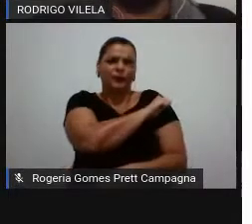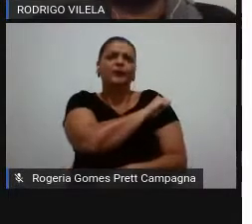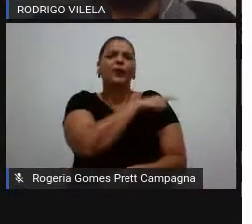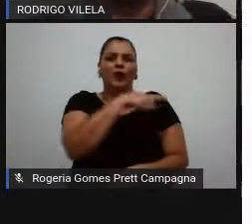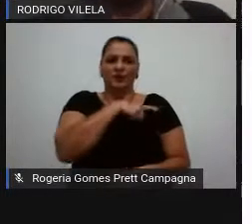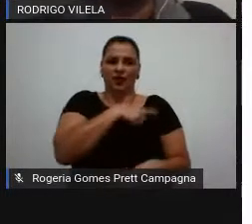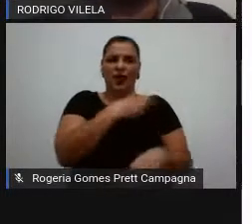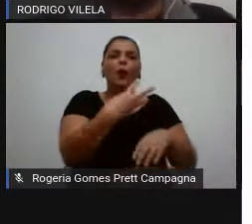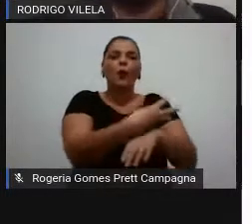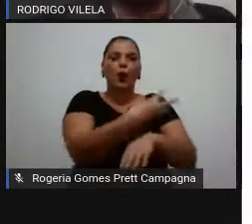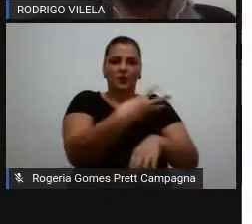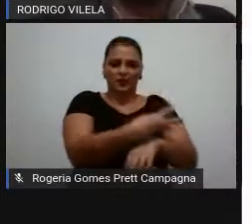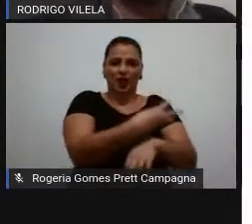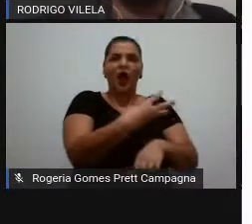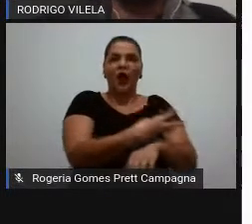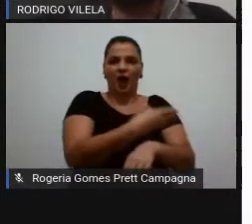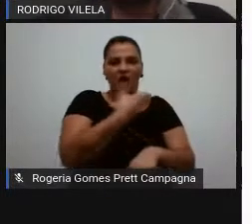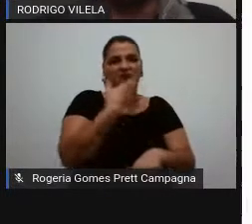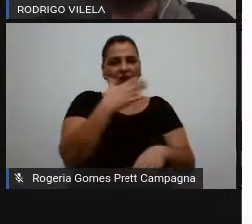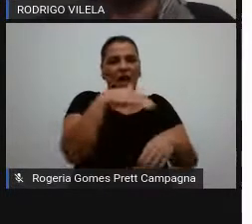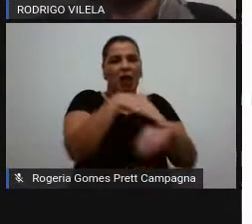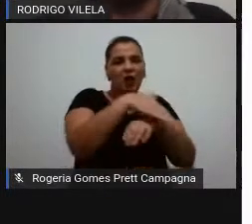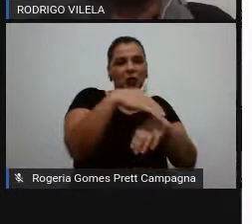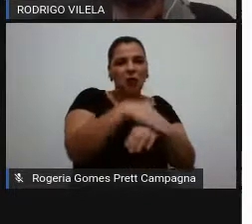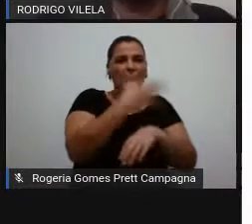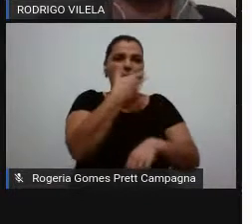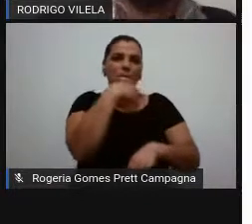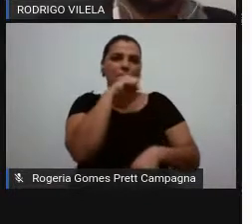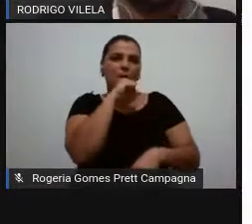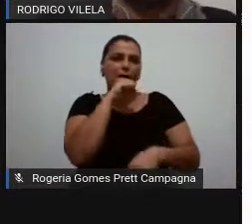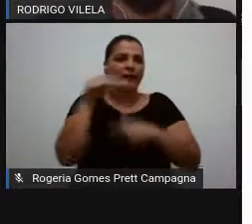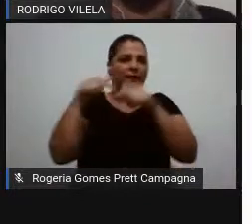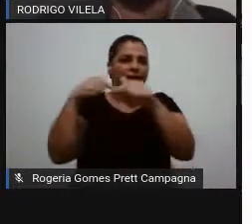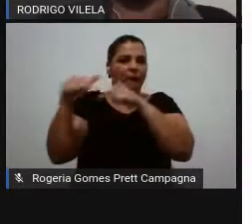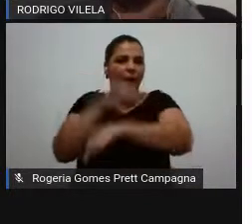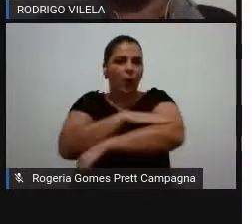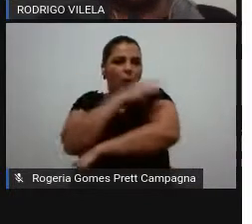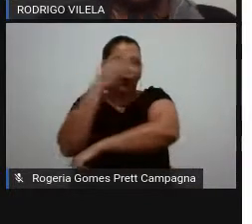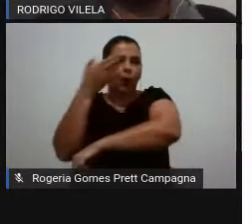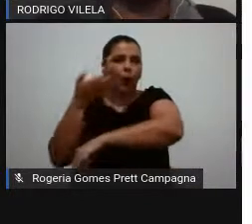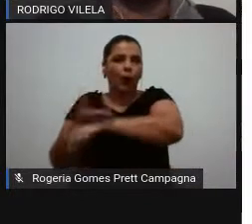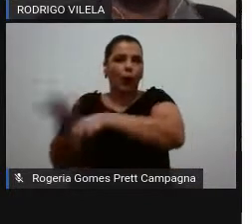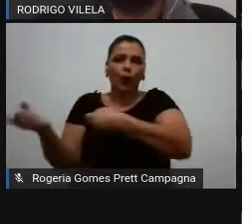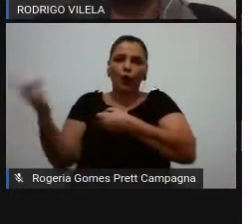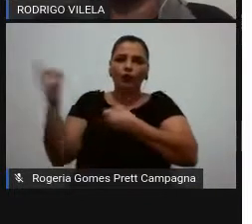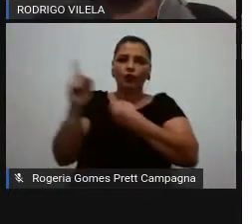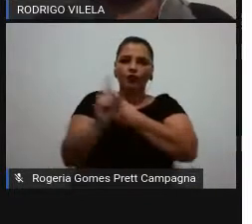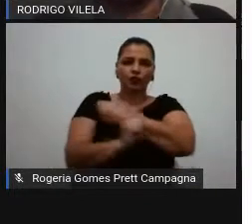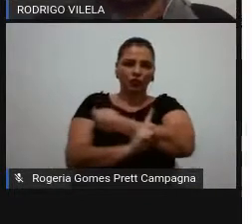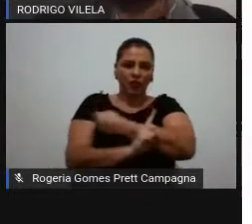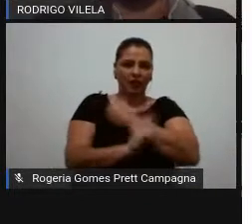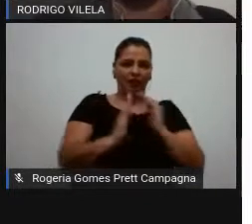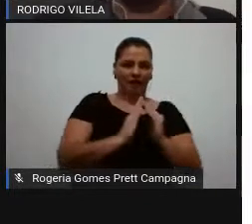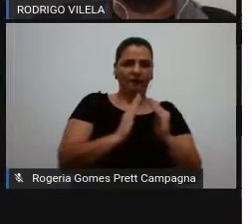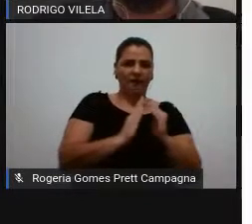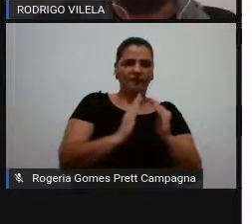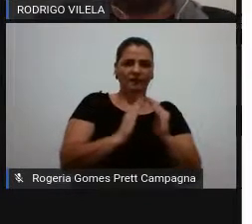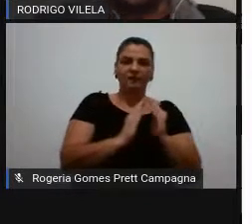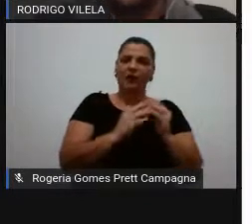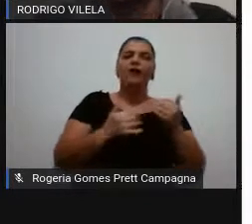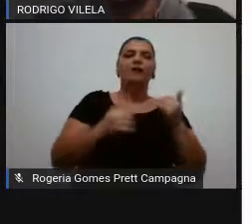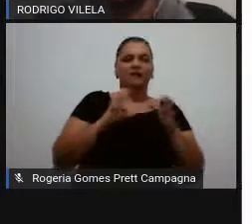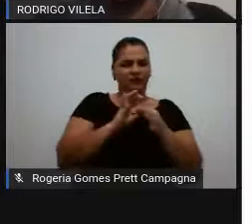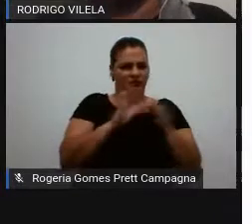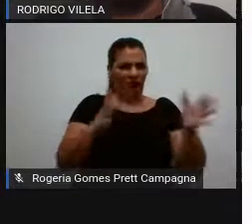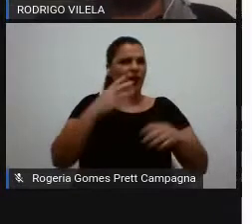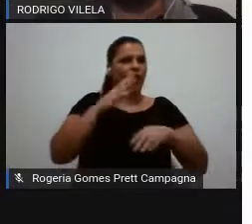tinham acesso ao WhatsApp à noite, quando o pai chegava do trabalho, ou nos finais de semana, cartas, bilhetes, recados. Usamos